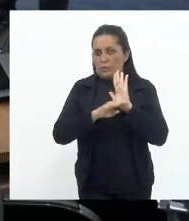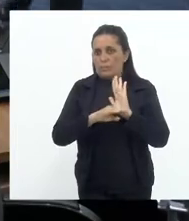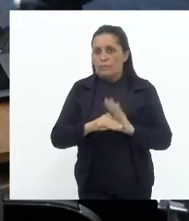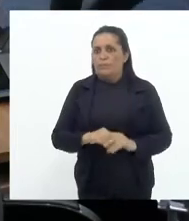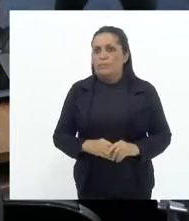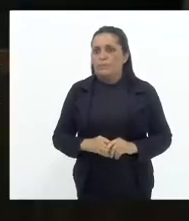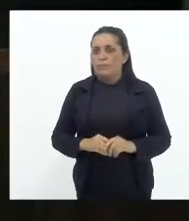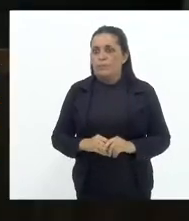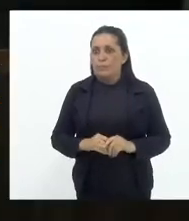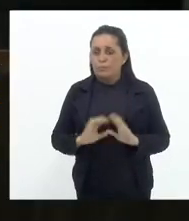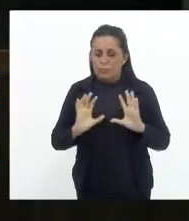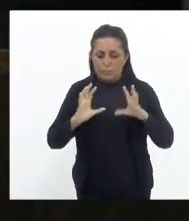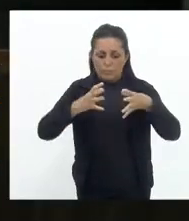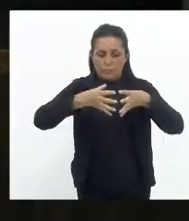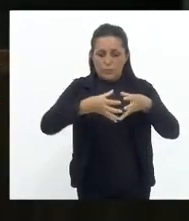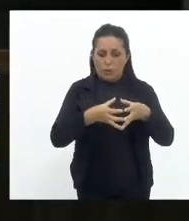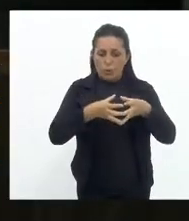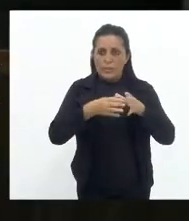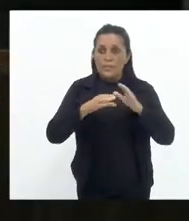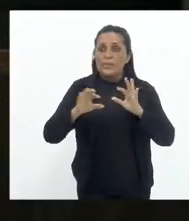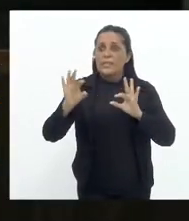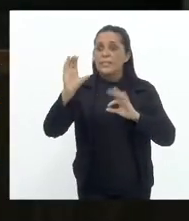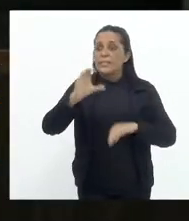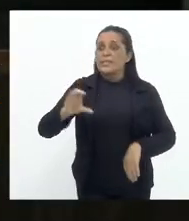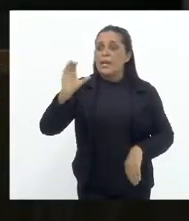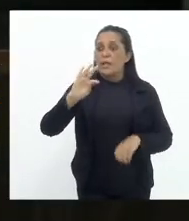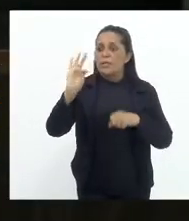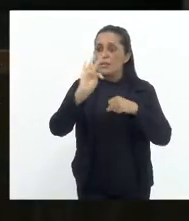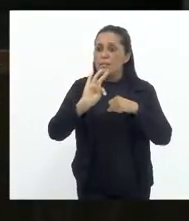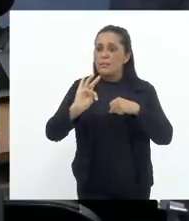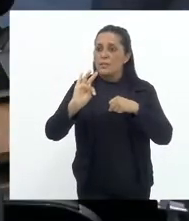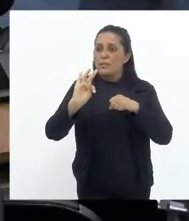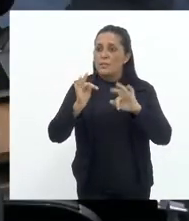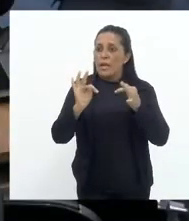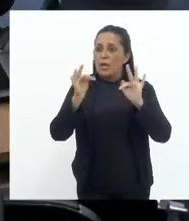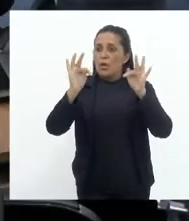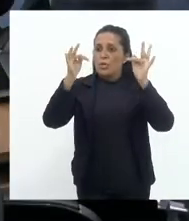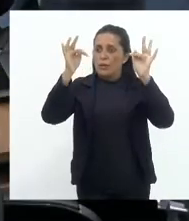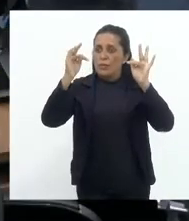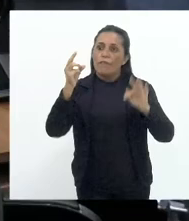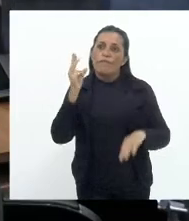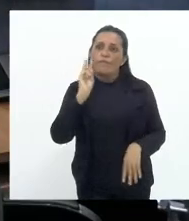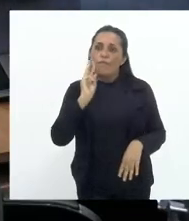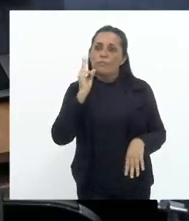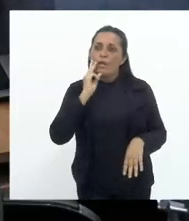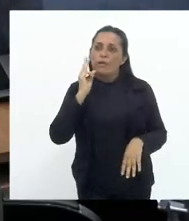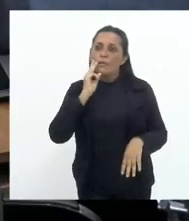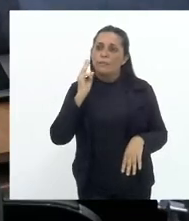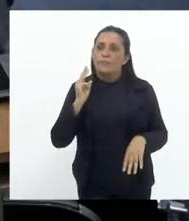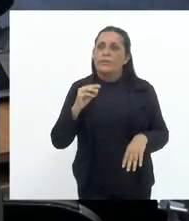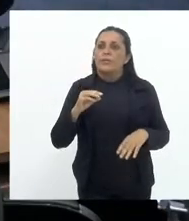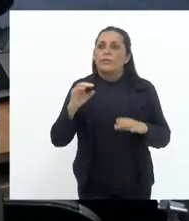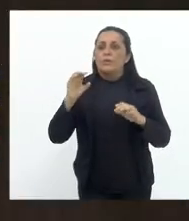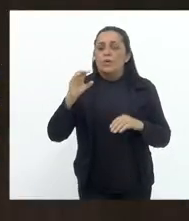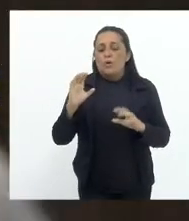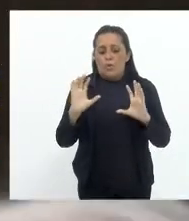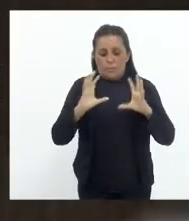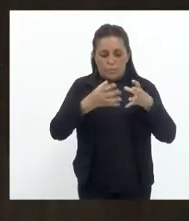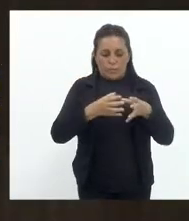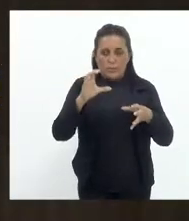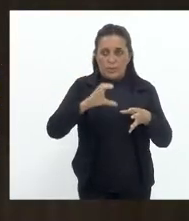e pela comissão de sete a Ecologia Deputado waldeck Carneiro a comissão de ciência e tecnologia